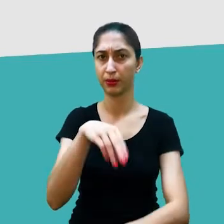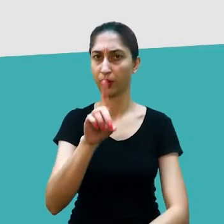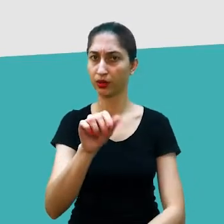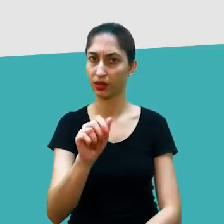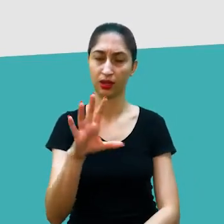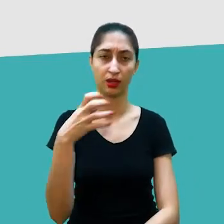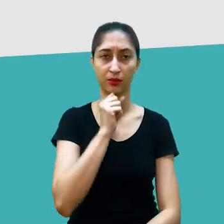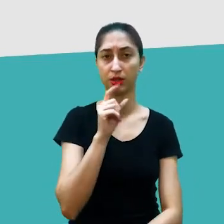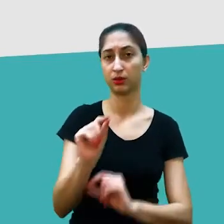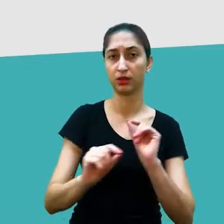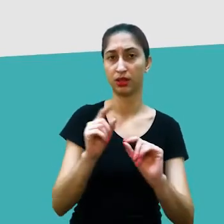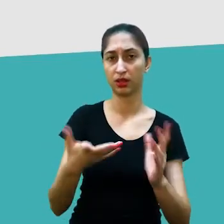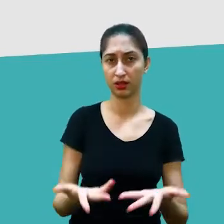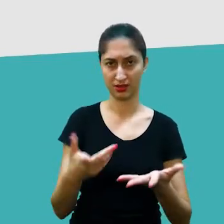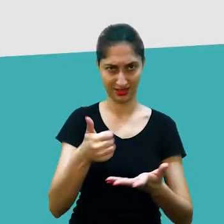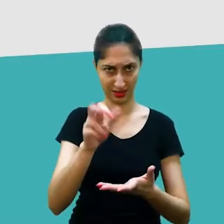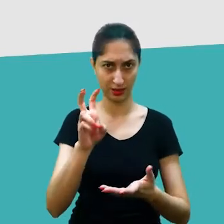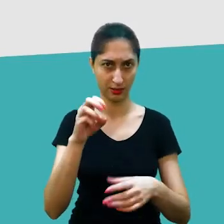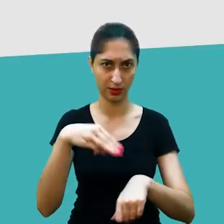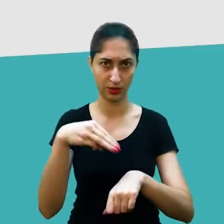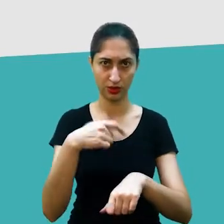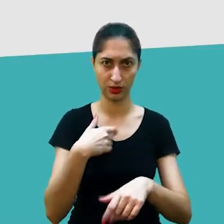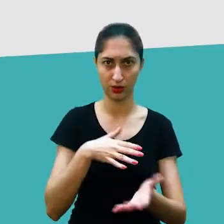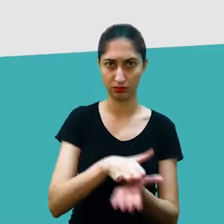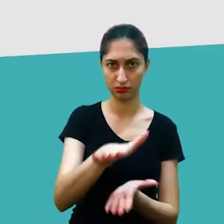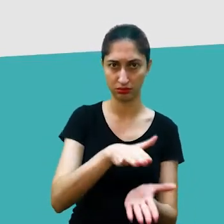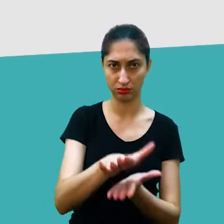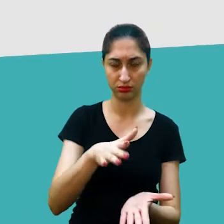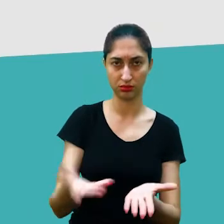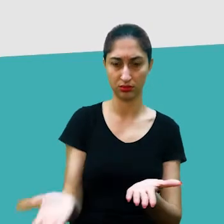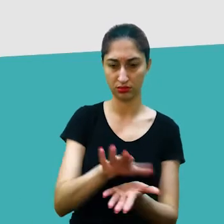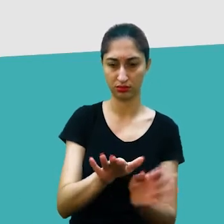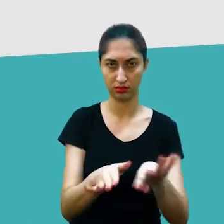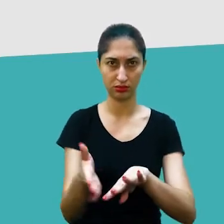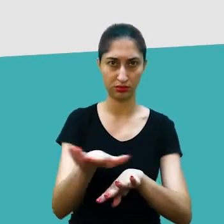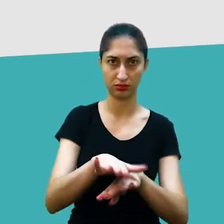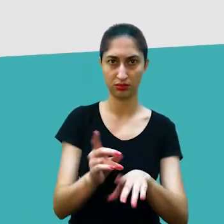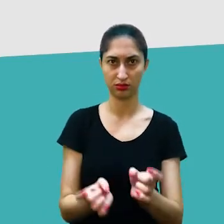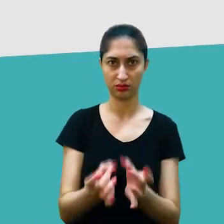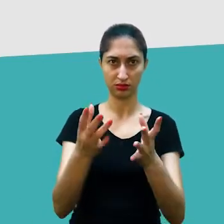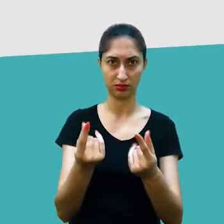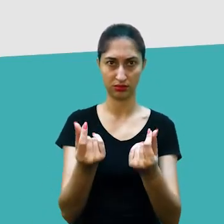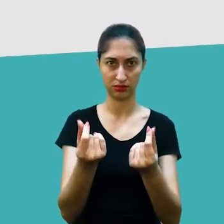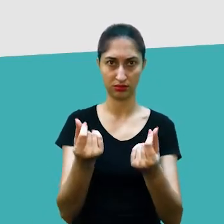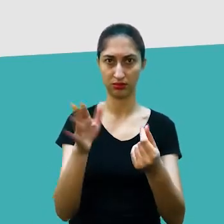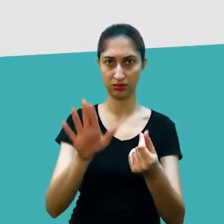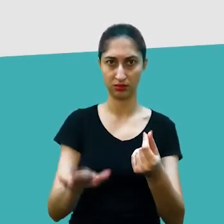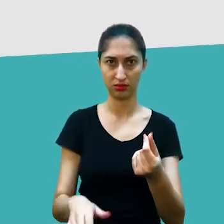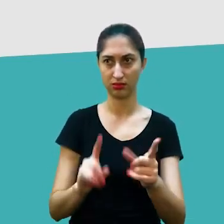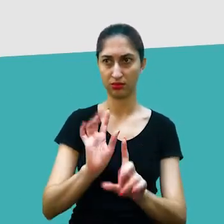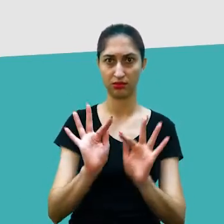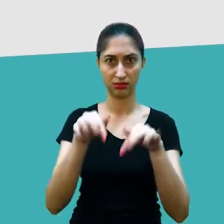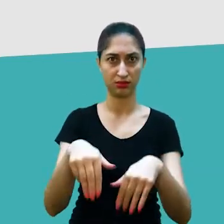é fazer uma camiseta em 15 minutos, passada, dobrada e colocada, vendida por um preço de banana que no